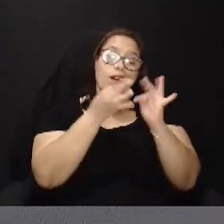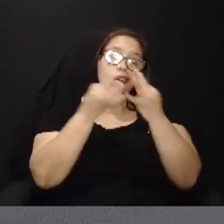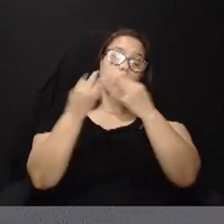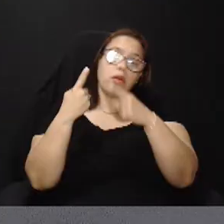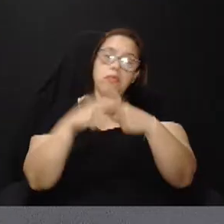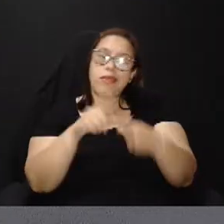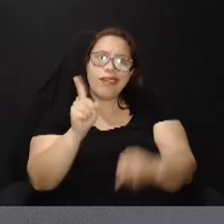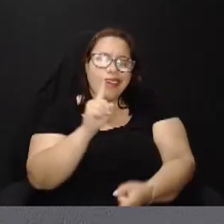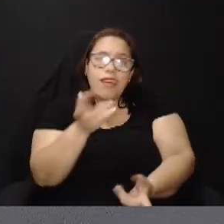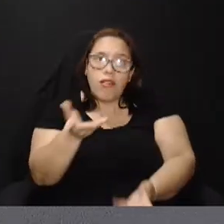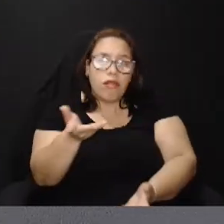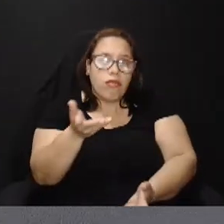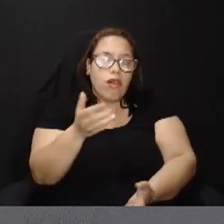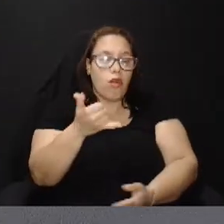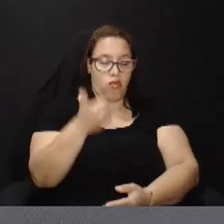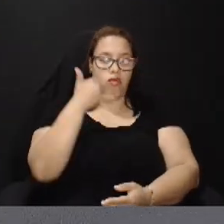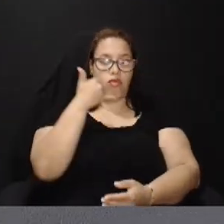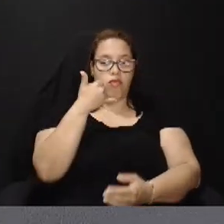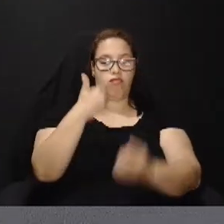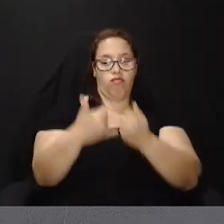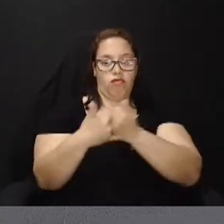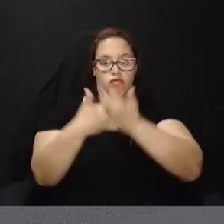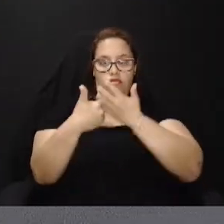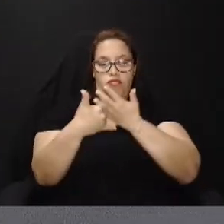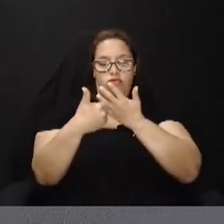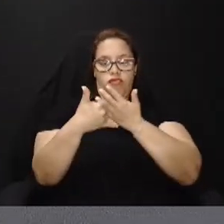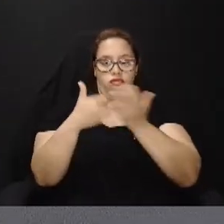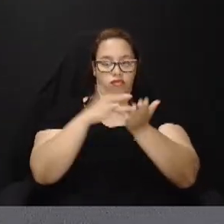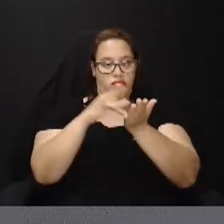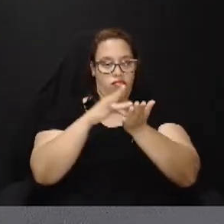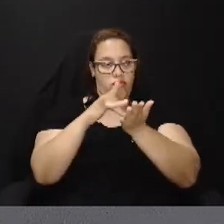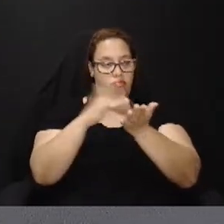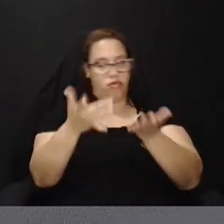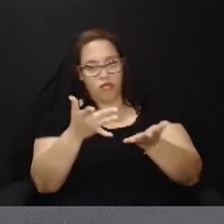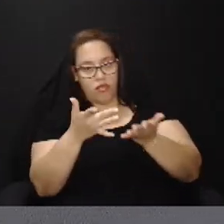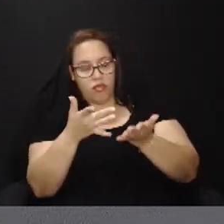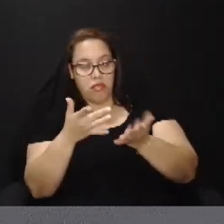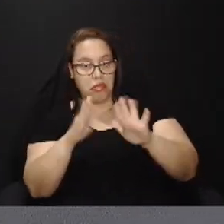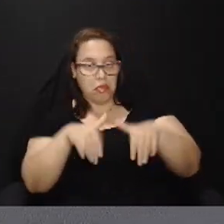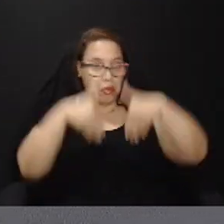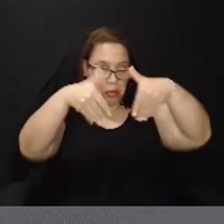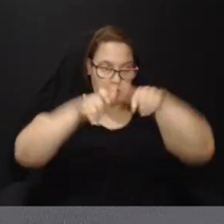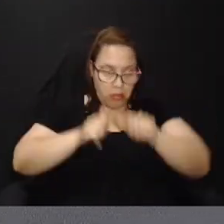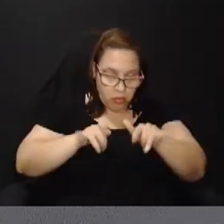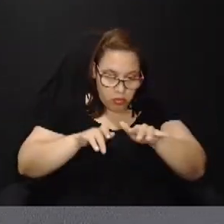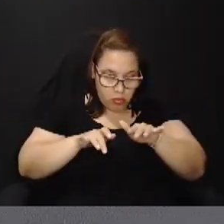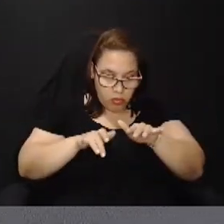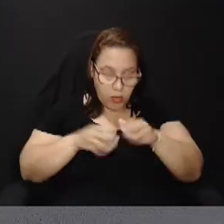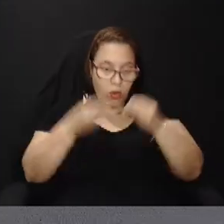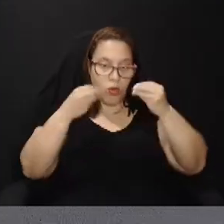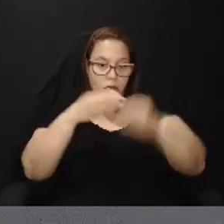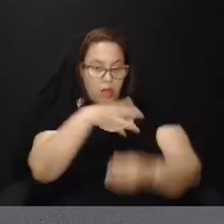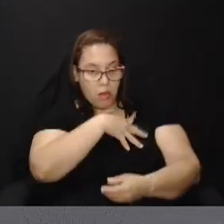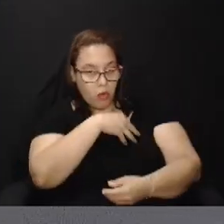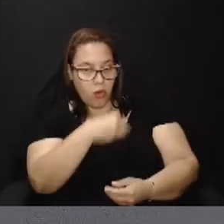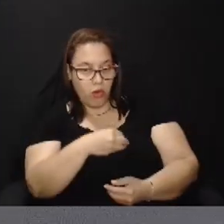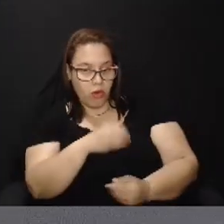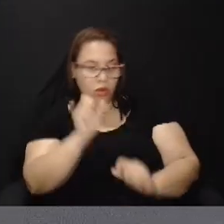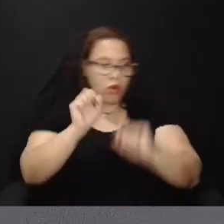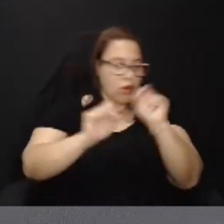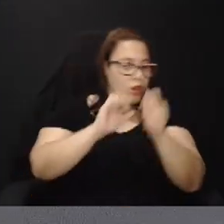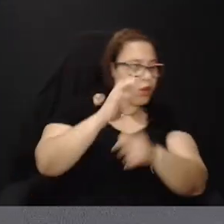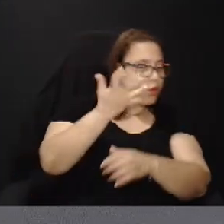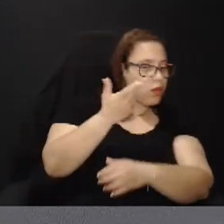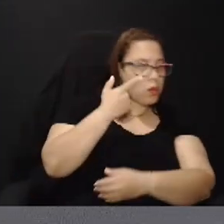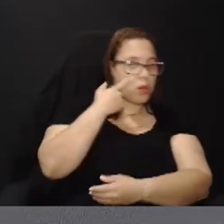vezes num celular, num tablet, num computador, num laptop, entrar ali e falar, como é que tá meu filho, o que tá acontecendo, olha, ele precisa melhorar